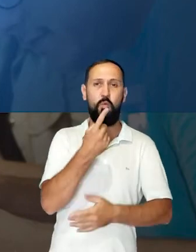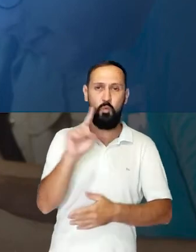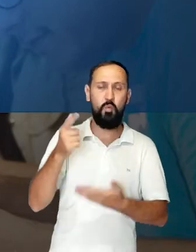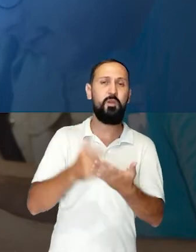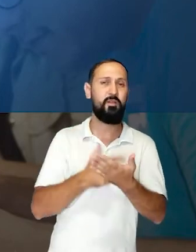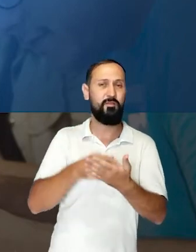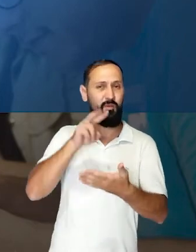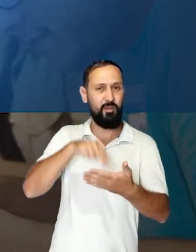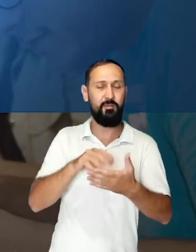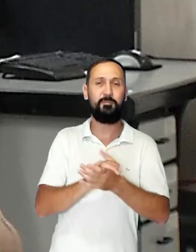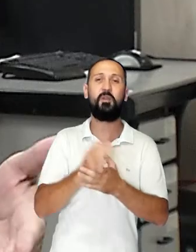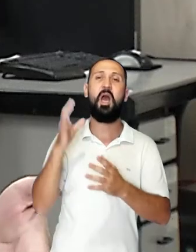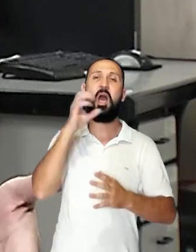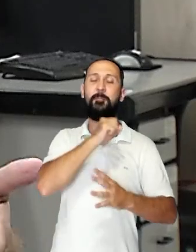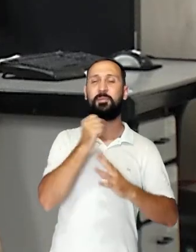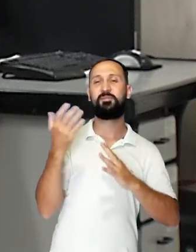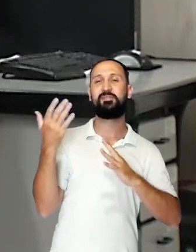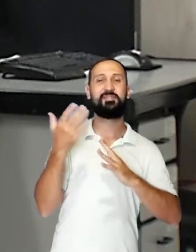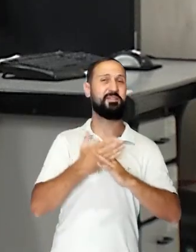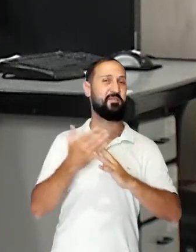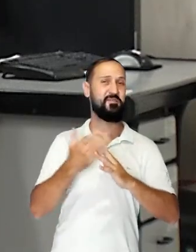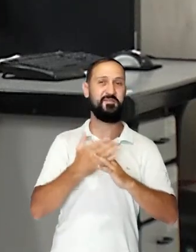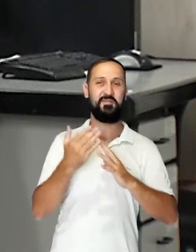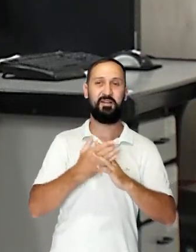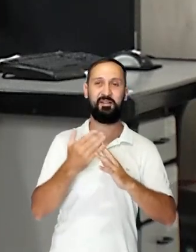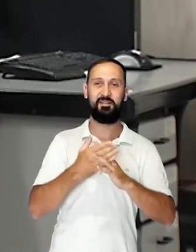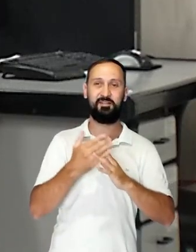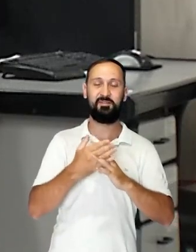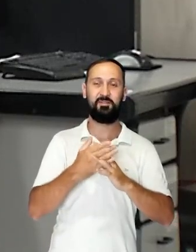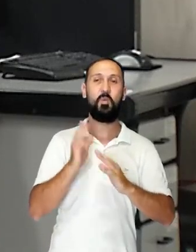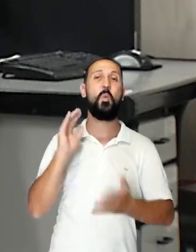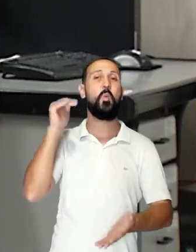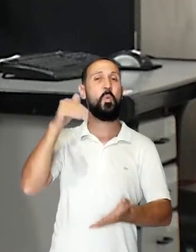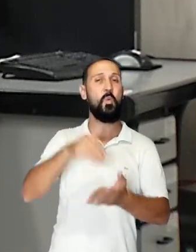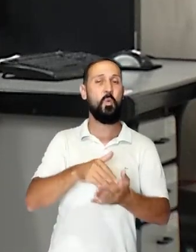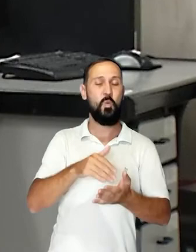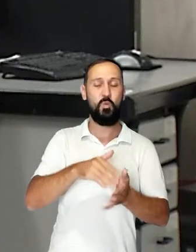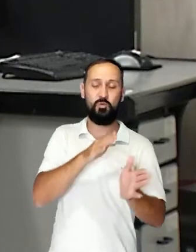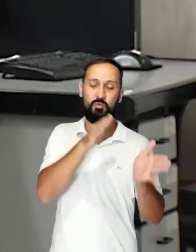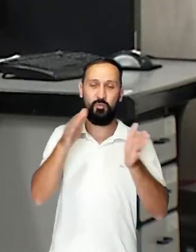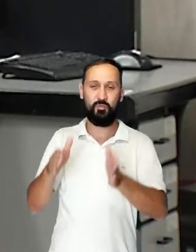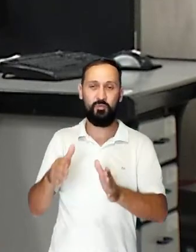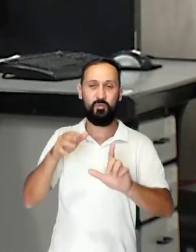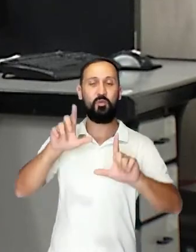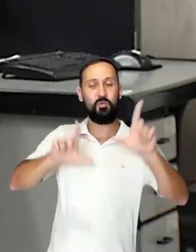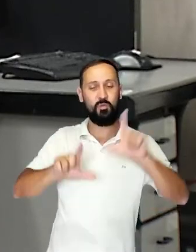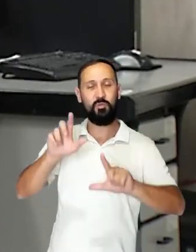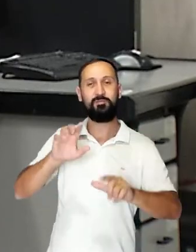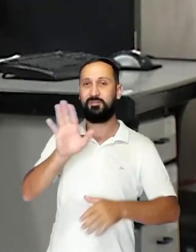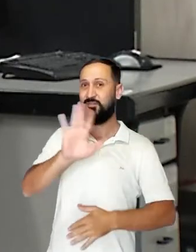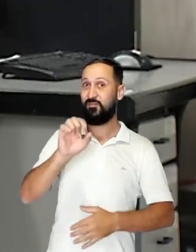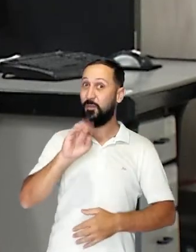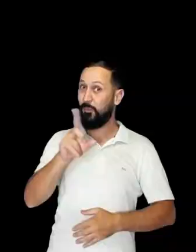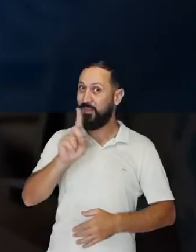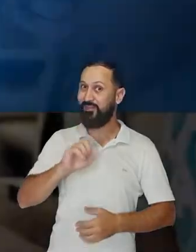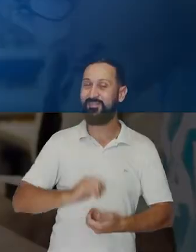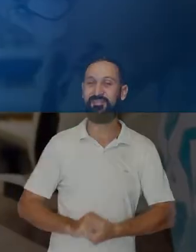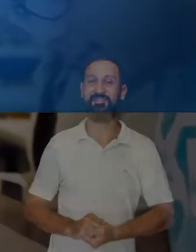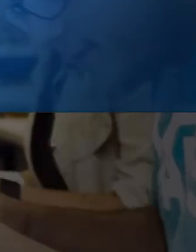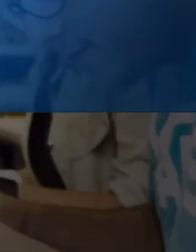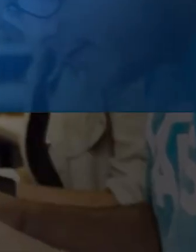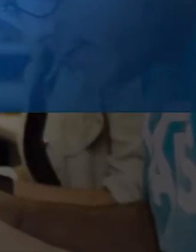um livro eu estou sempre lendo. Agora tem intervalo, daqui a pouco a gente volta com o último bloco do programa. Não saia daí!